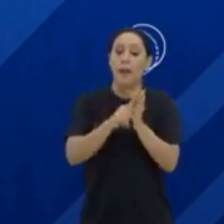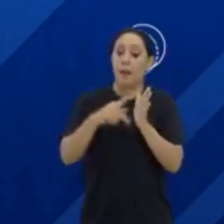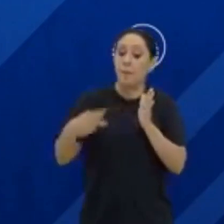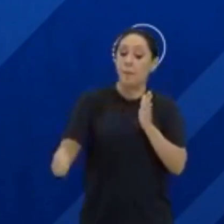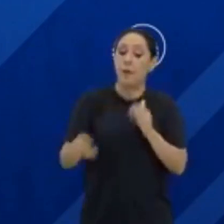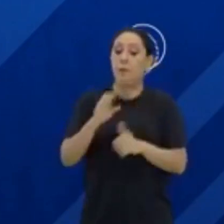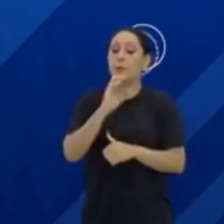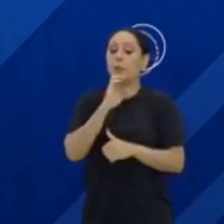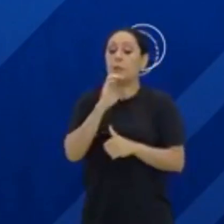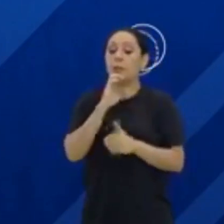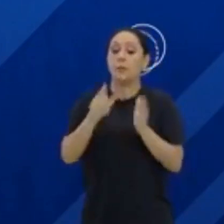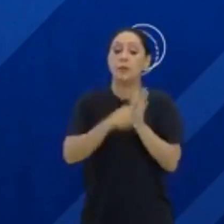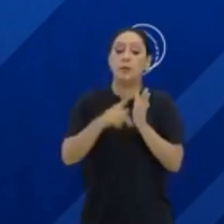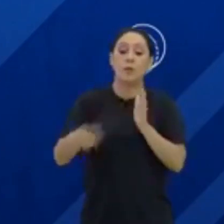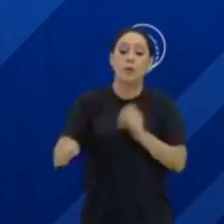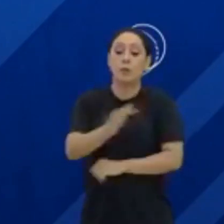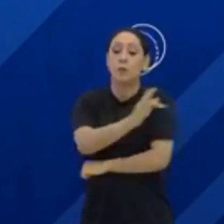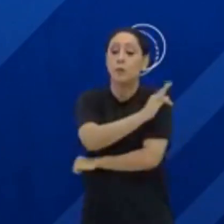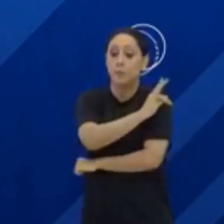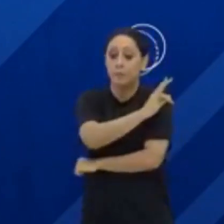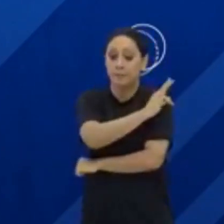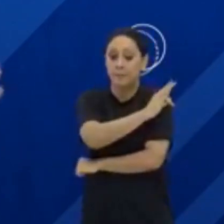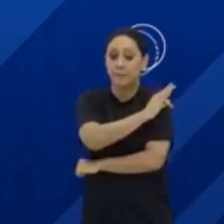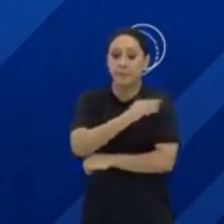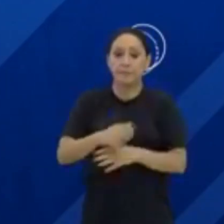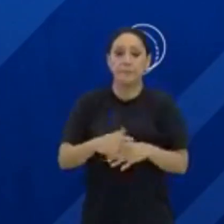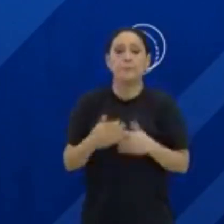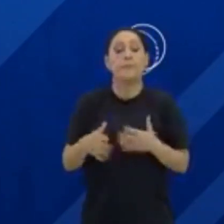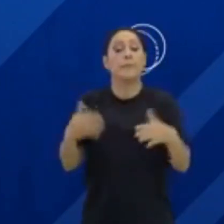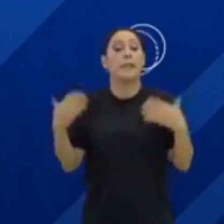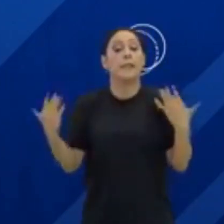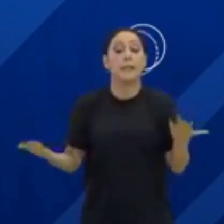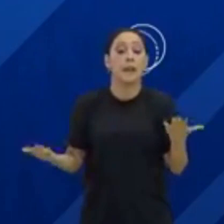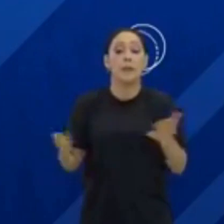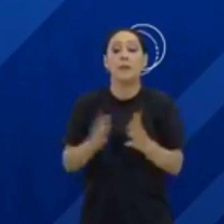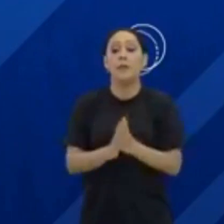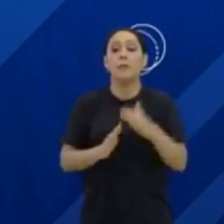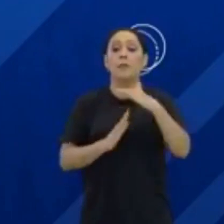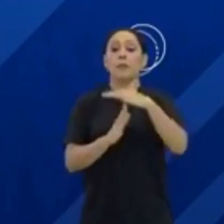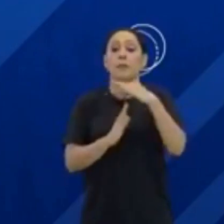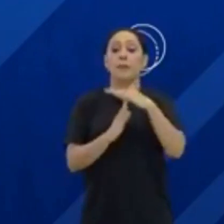do conhecimento do ensino fundamental. Então, vamos para o